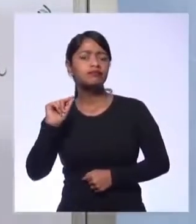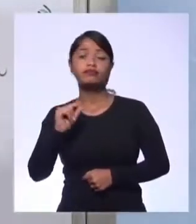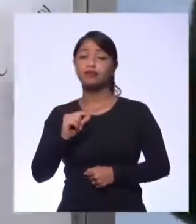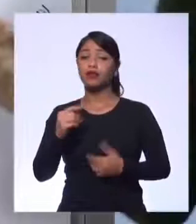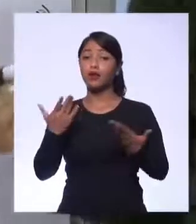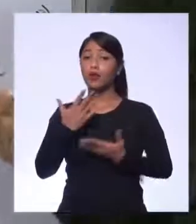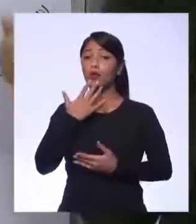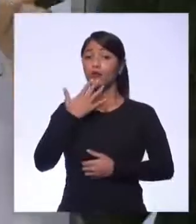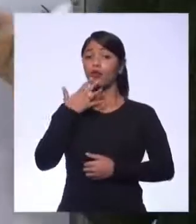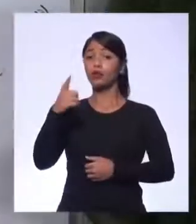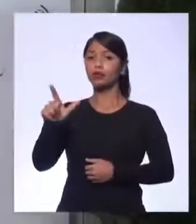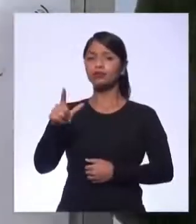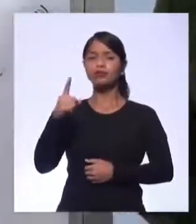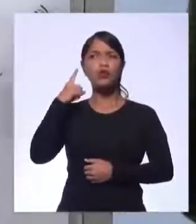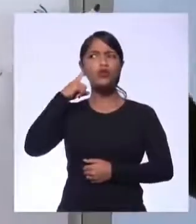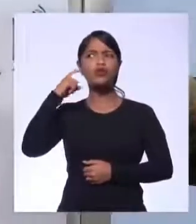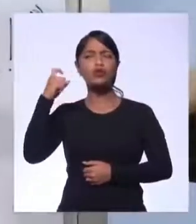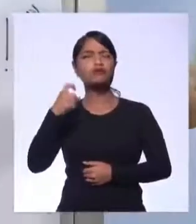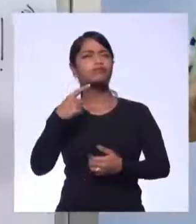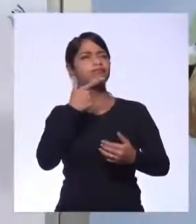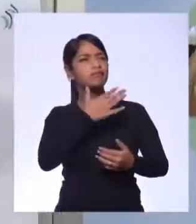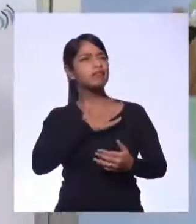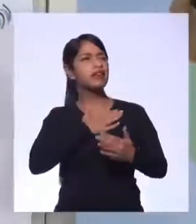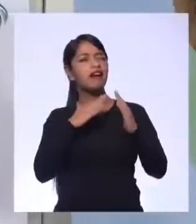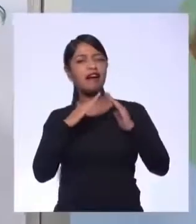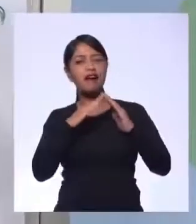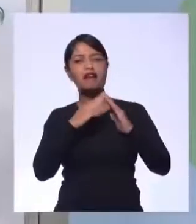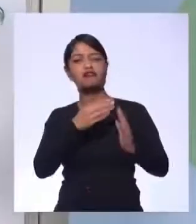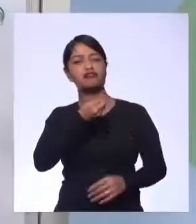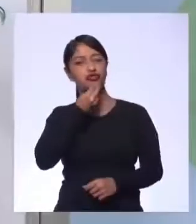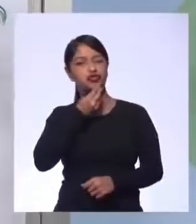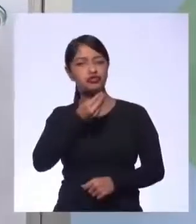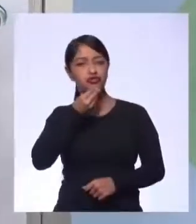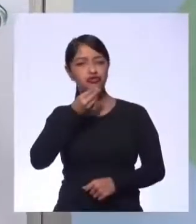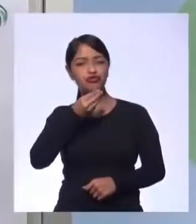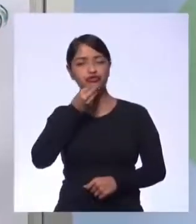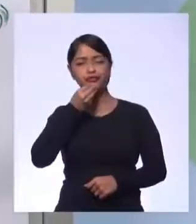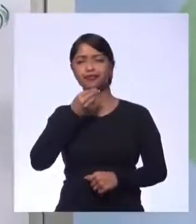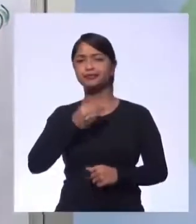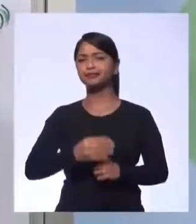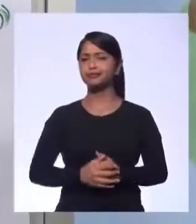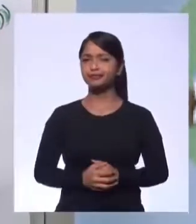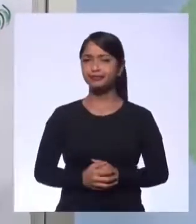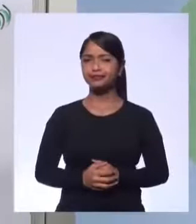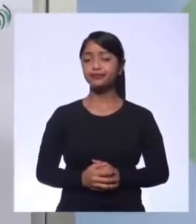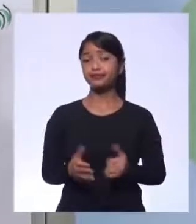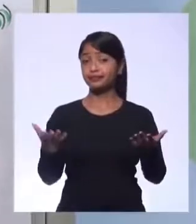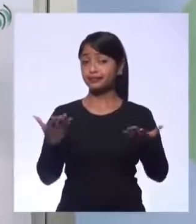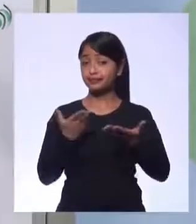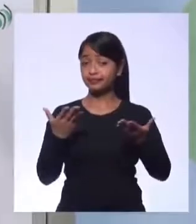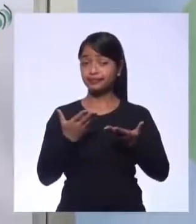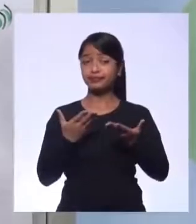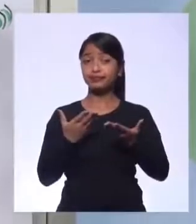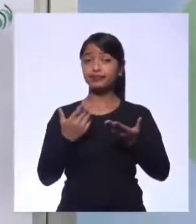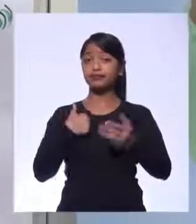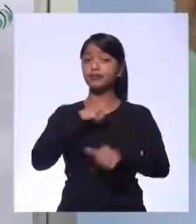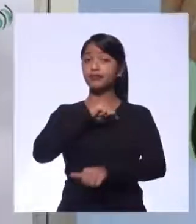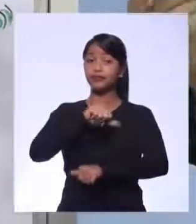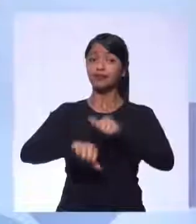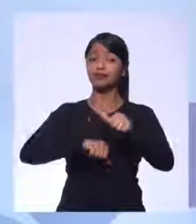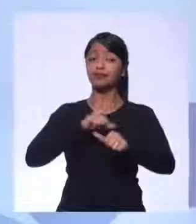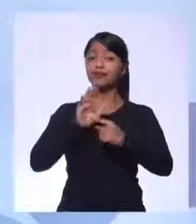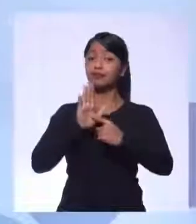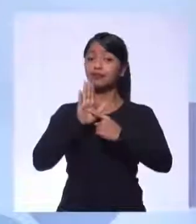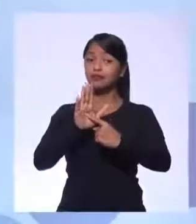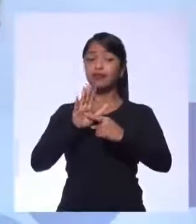Dani. Olá em casa, hein? Eu vou tentar puxar para vocês aqui frase versus oração a